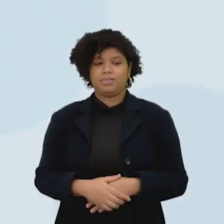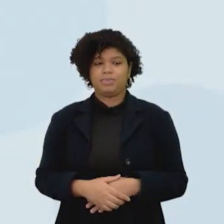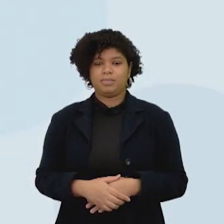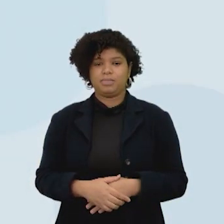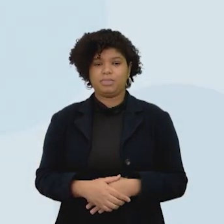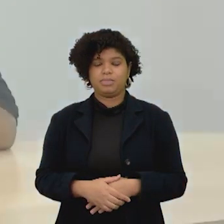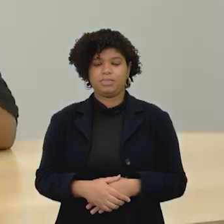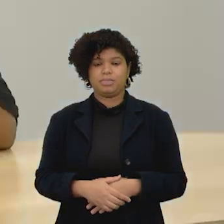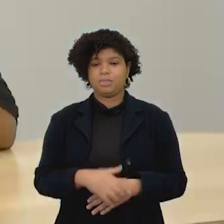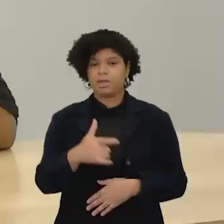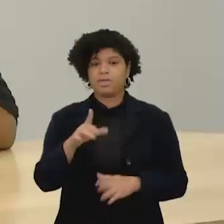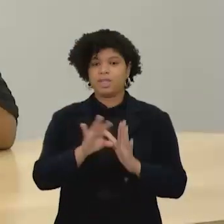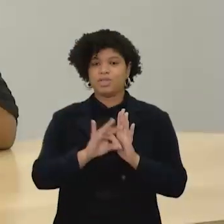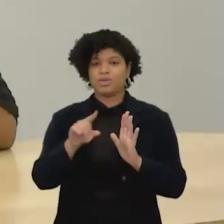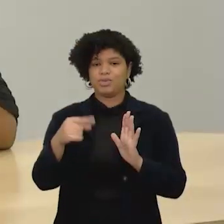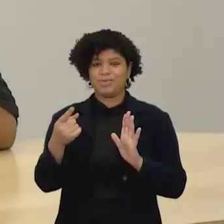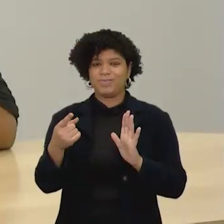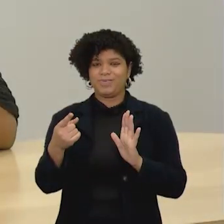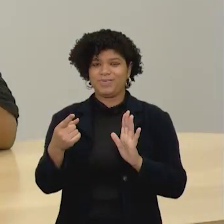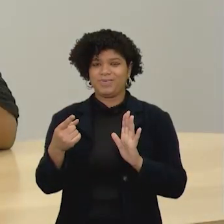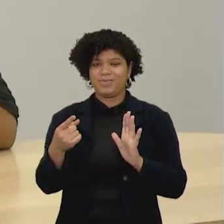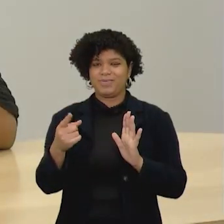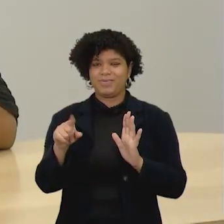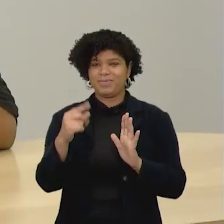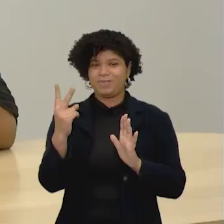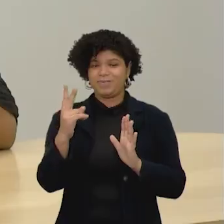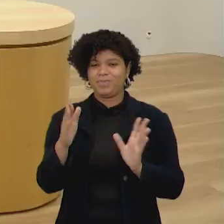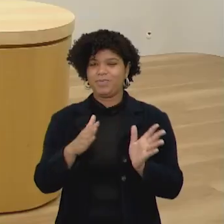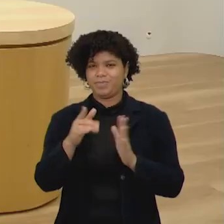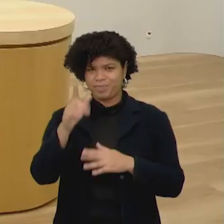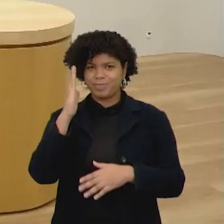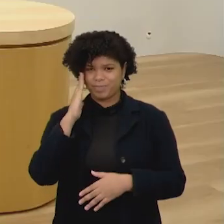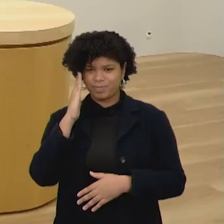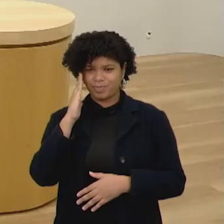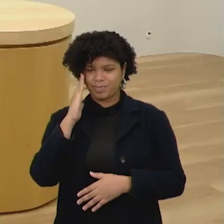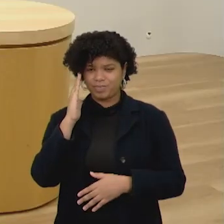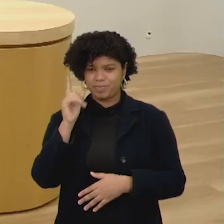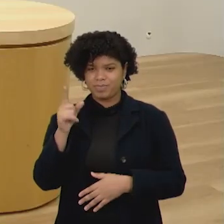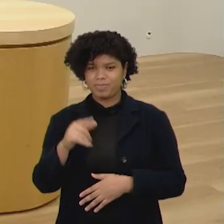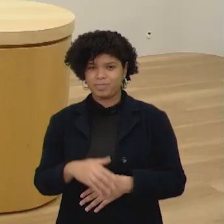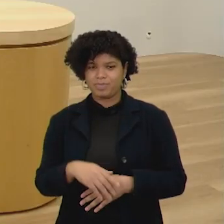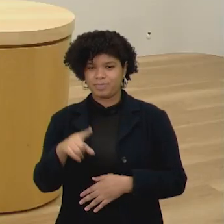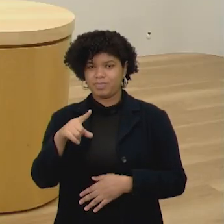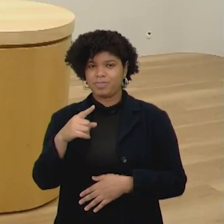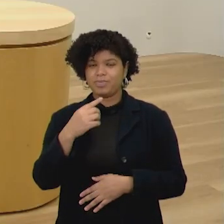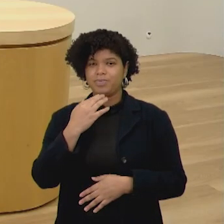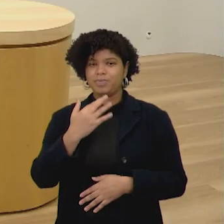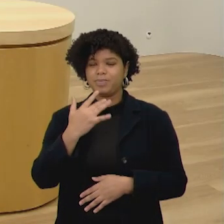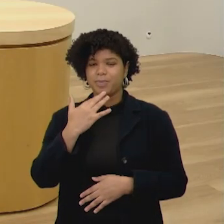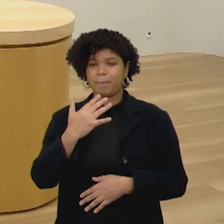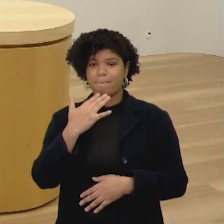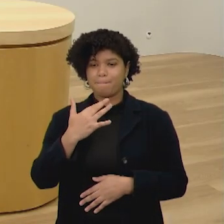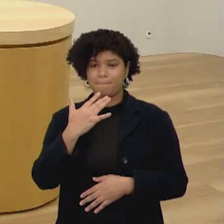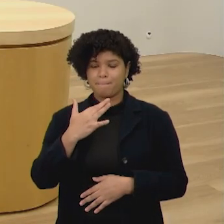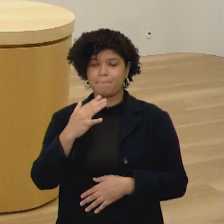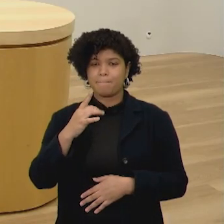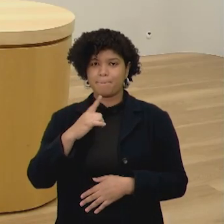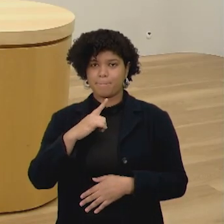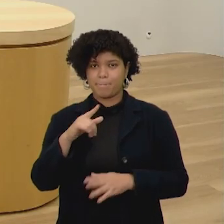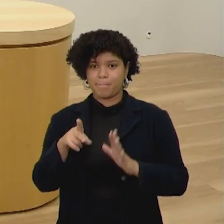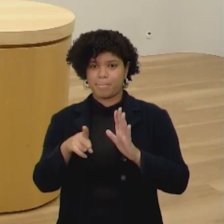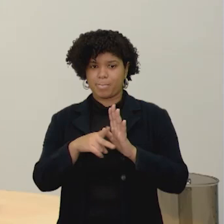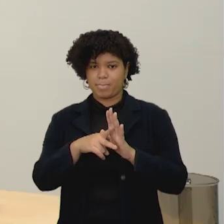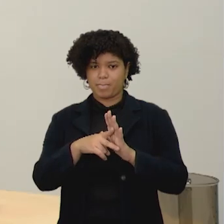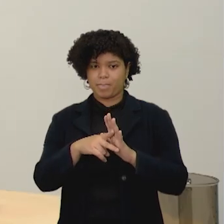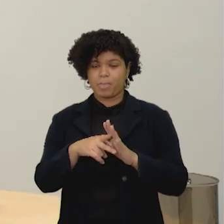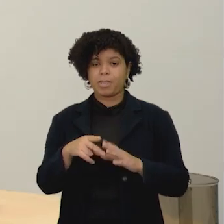Ah, não, esse texto é para depois. Pode voltar em mim, pode voltar. Essa é a segunda parte. Você sabia disso, que eles colocam coloração no glacê de cereja? Não